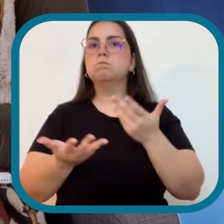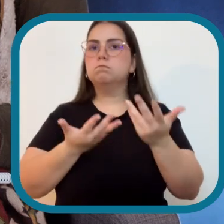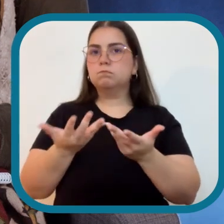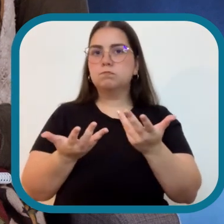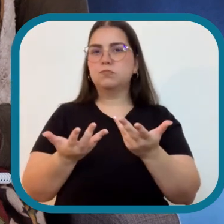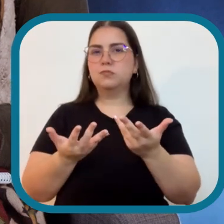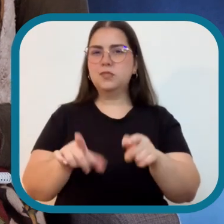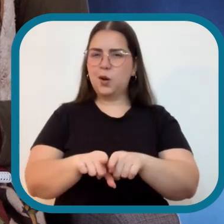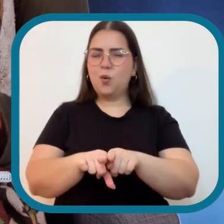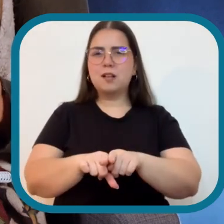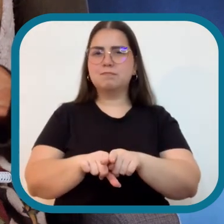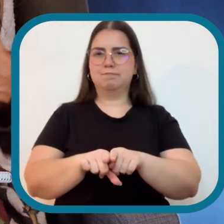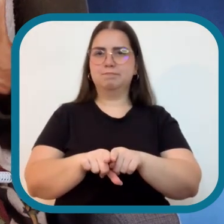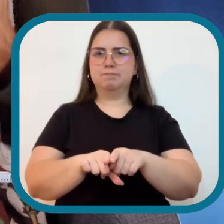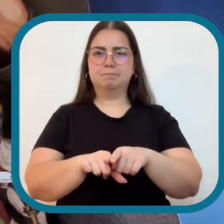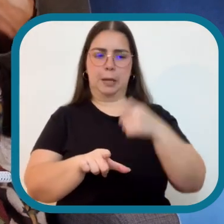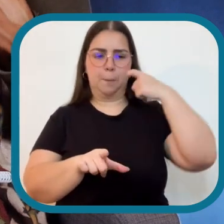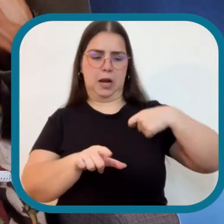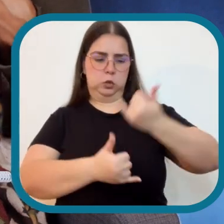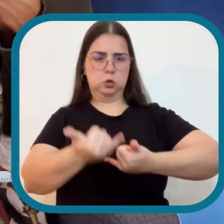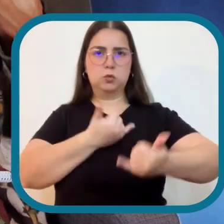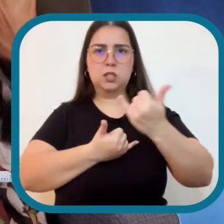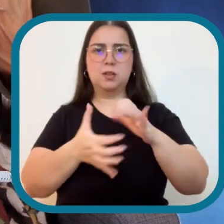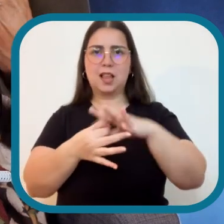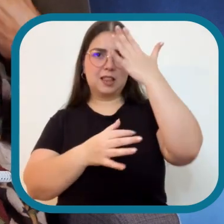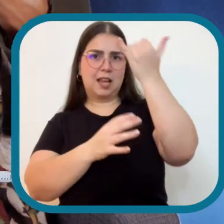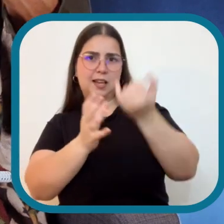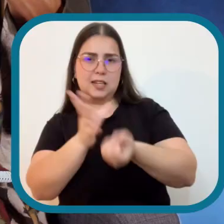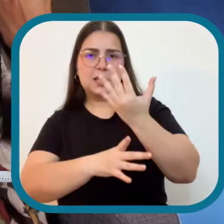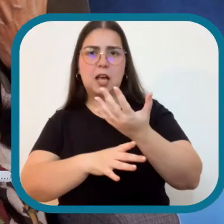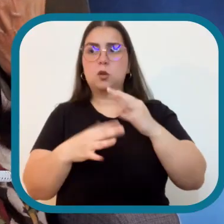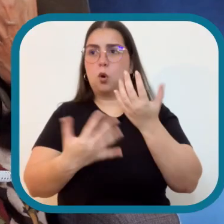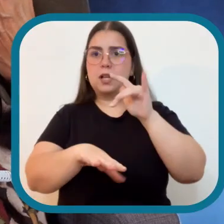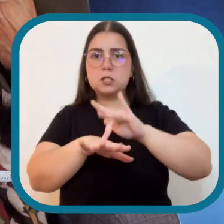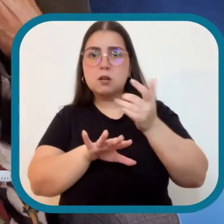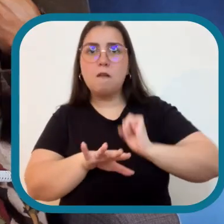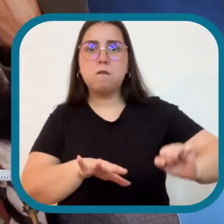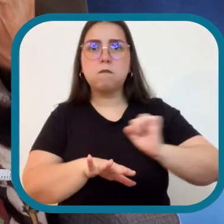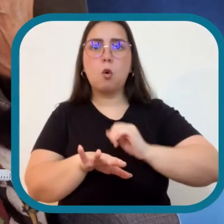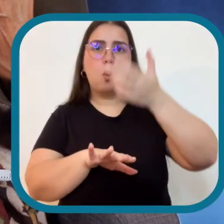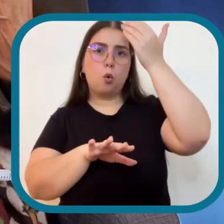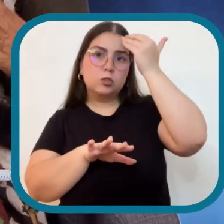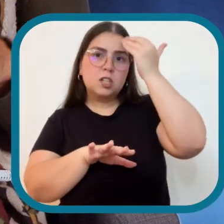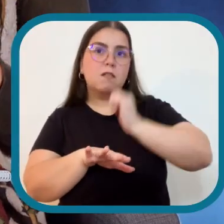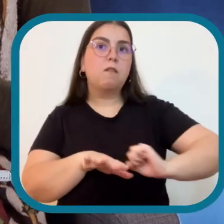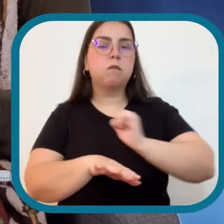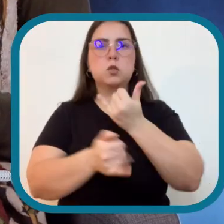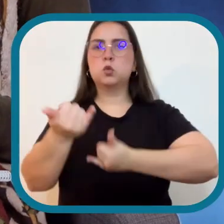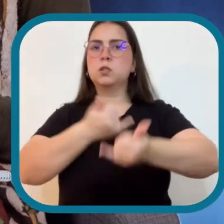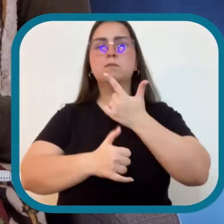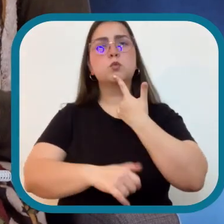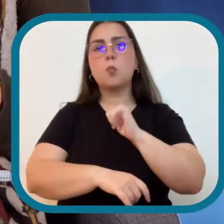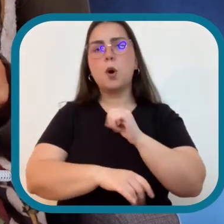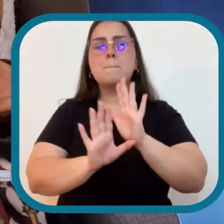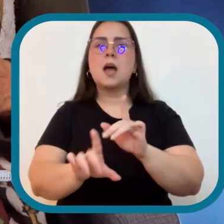não pode substituir-nos na nossa criatividade, na nossa sensibilidade, na nossa consciência, mas